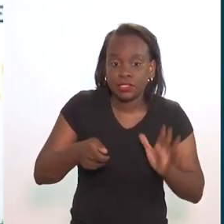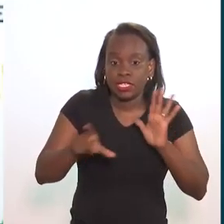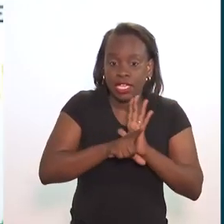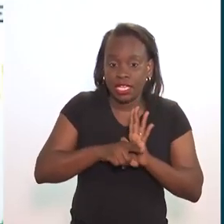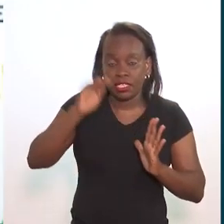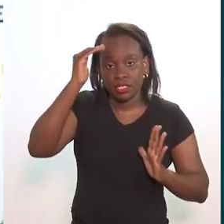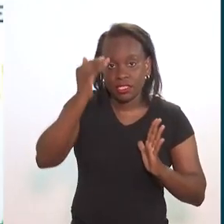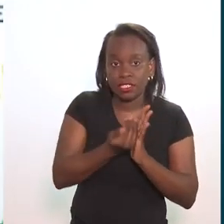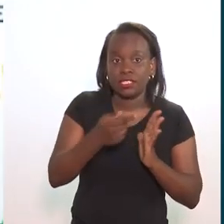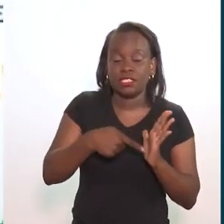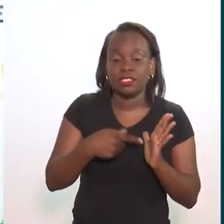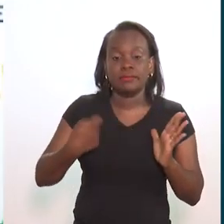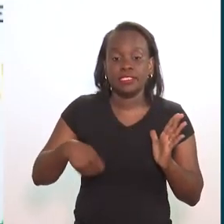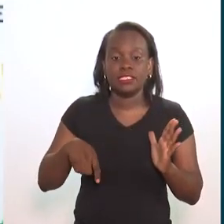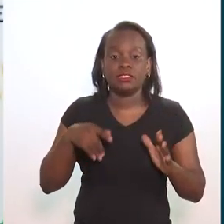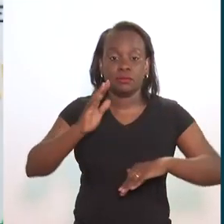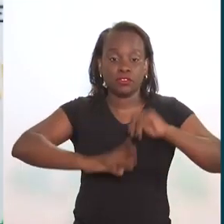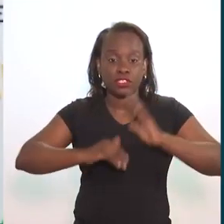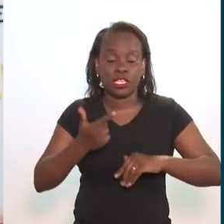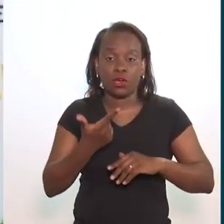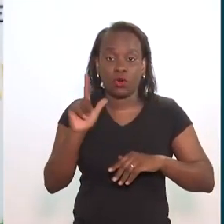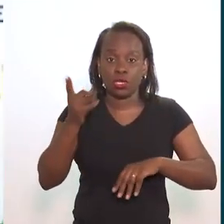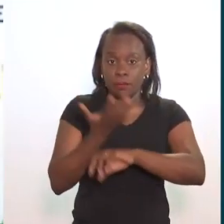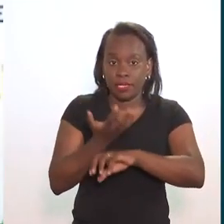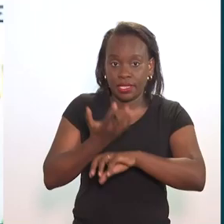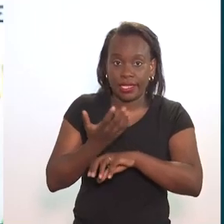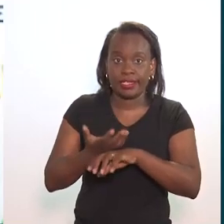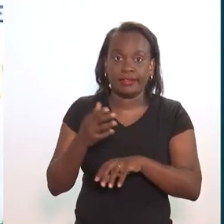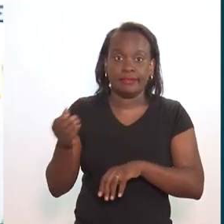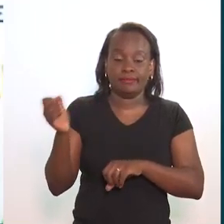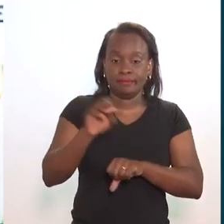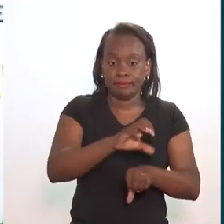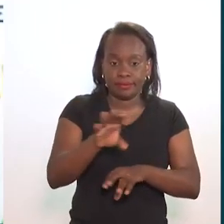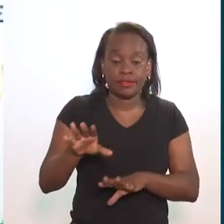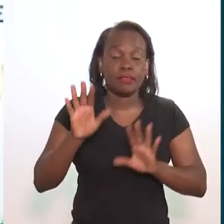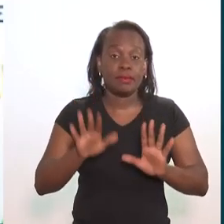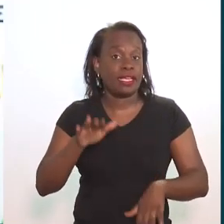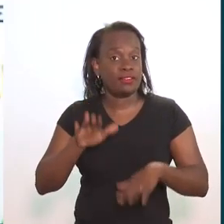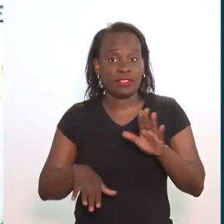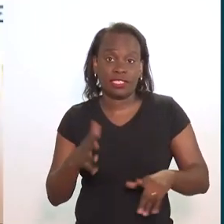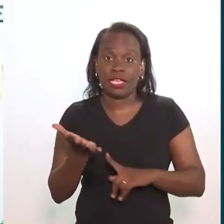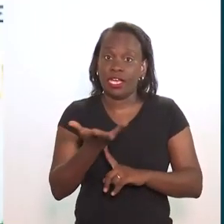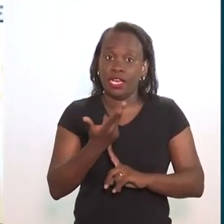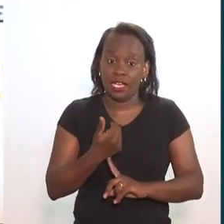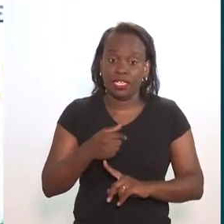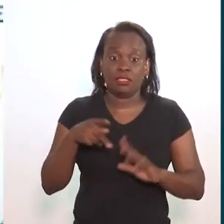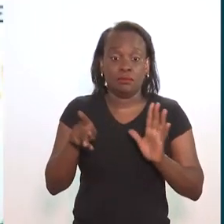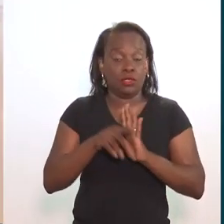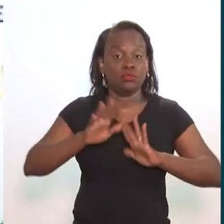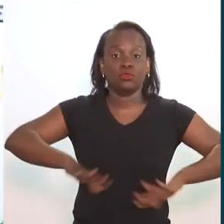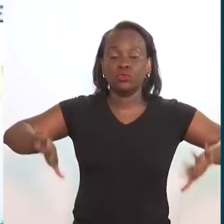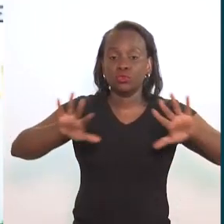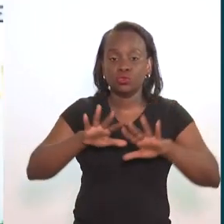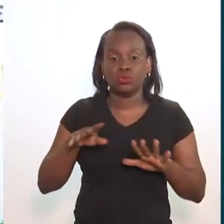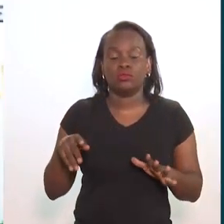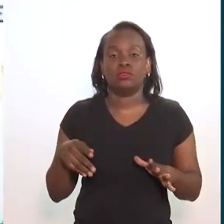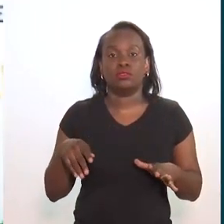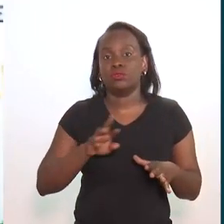seja cumprida, colocando profissionais de outras disciplinas, mas nem sempre, embora a arte seja de todos